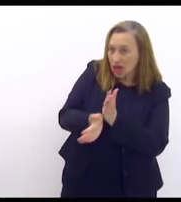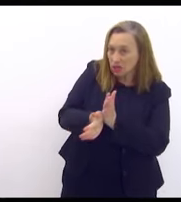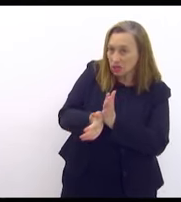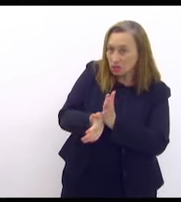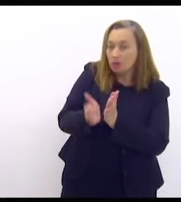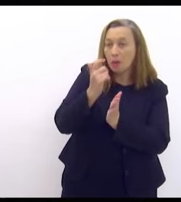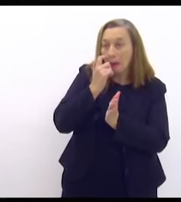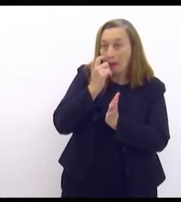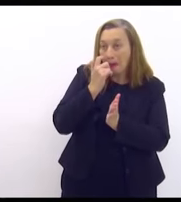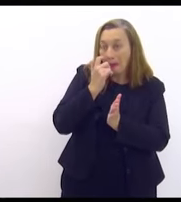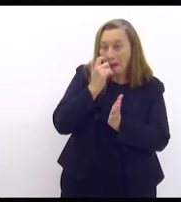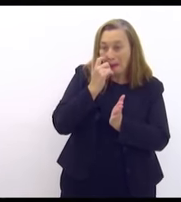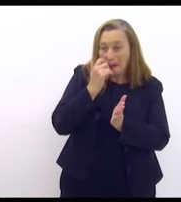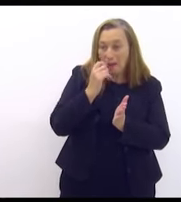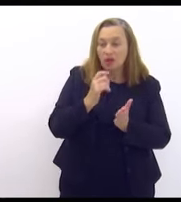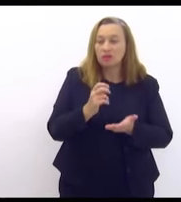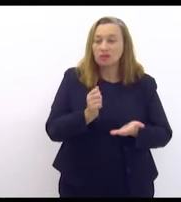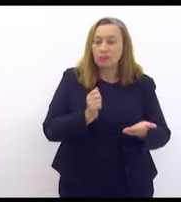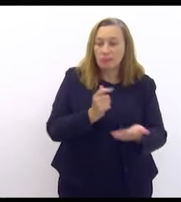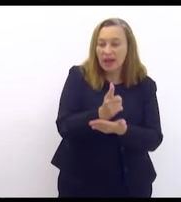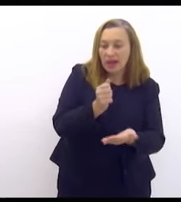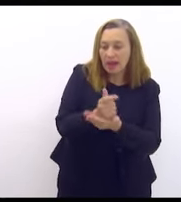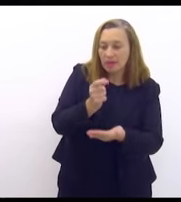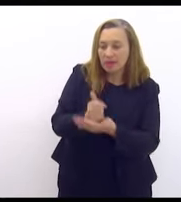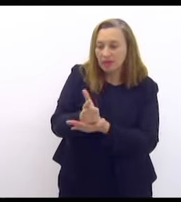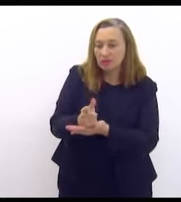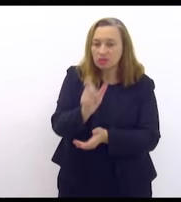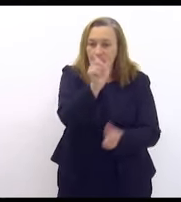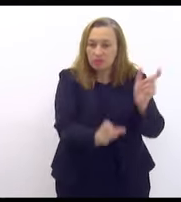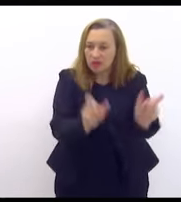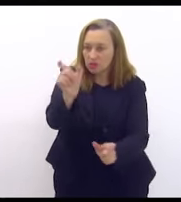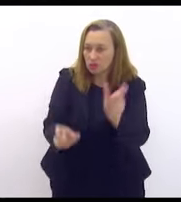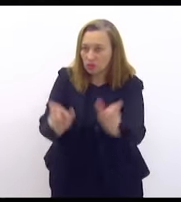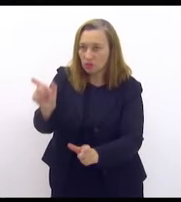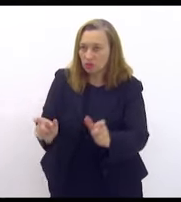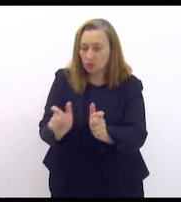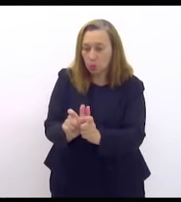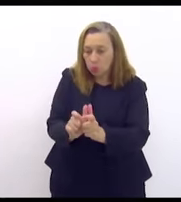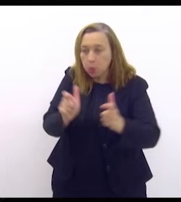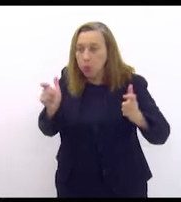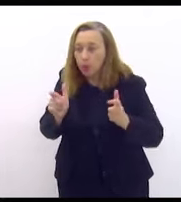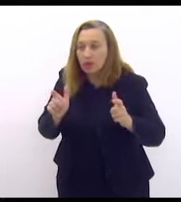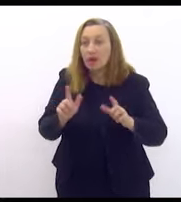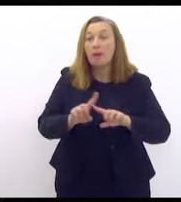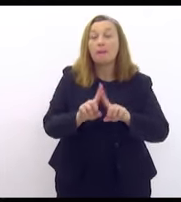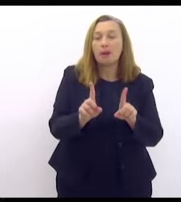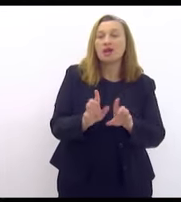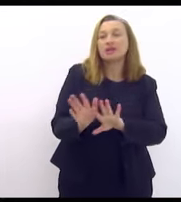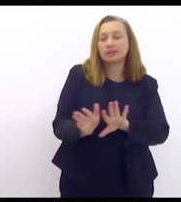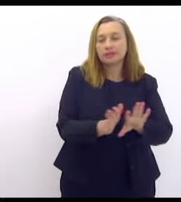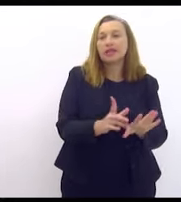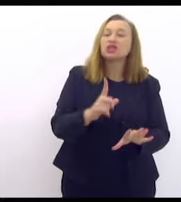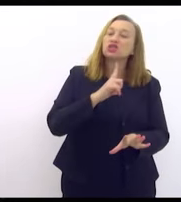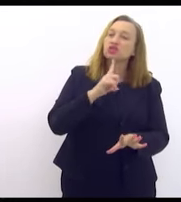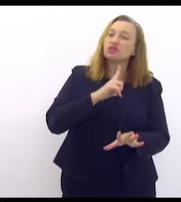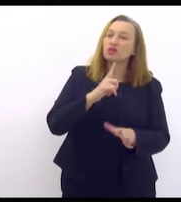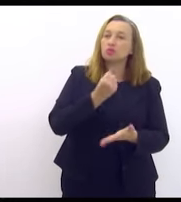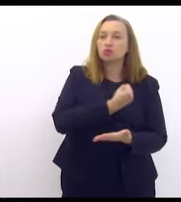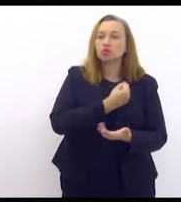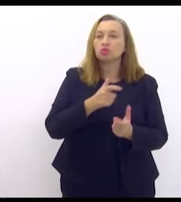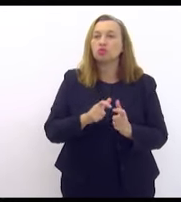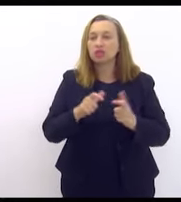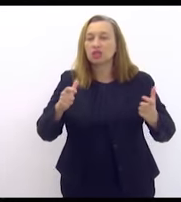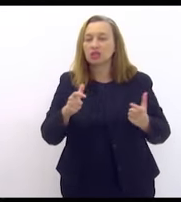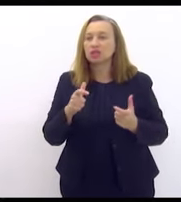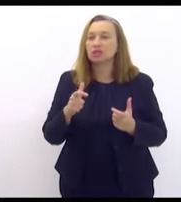com encargos de pessoal não seria tanto. E como se nada disso tudo bastasse, nós tivemos um aumento de